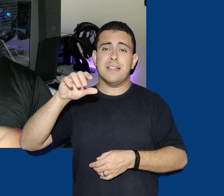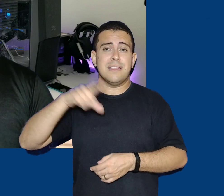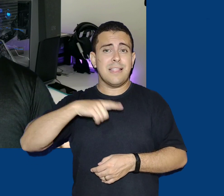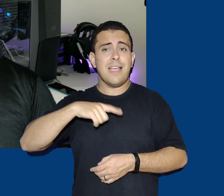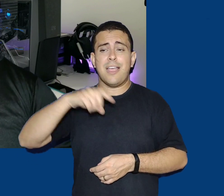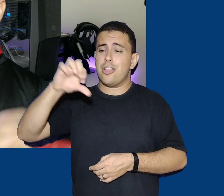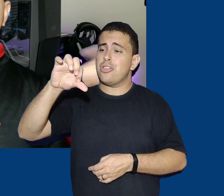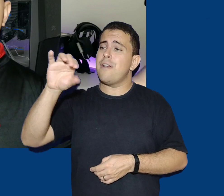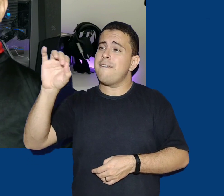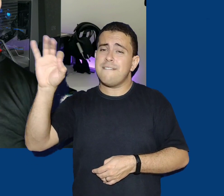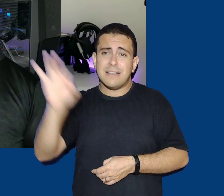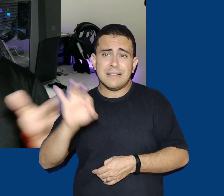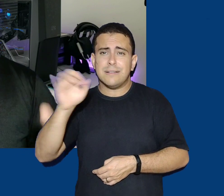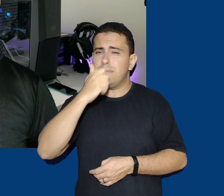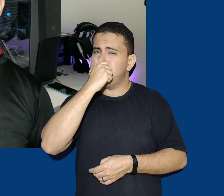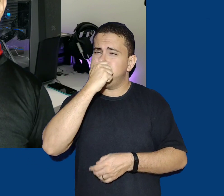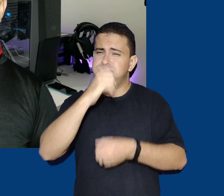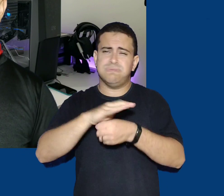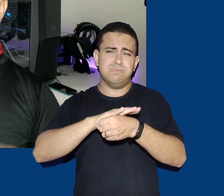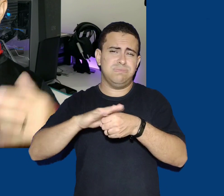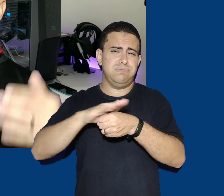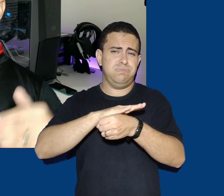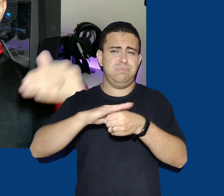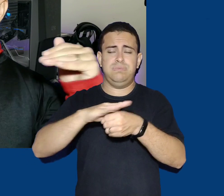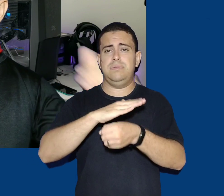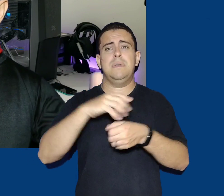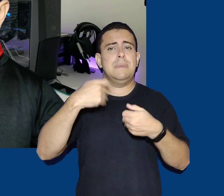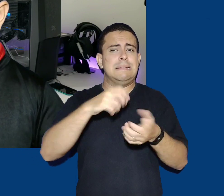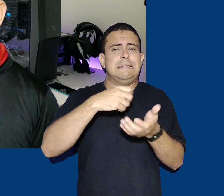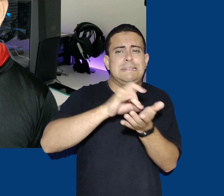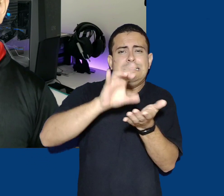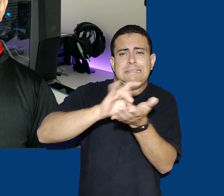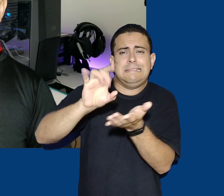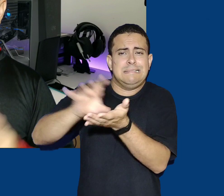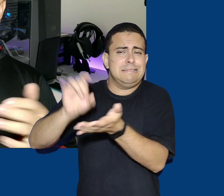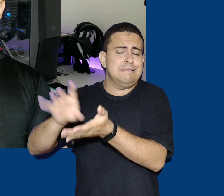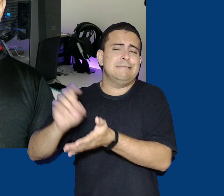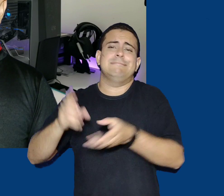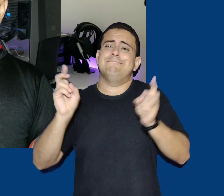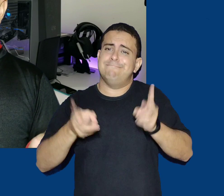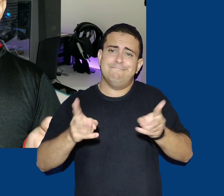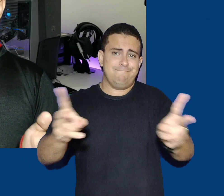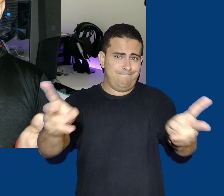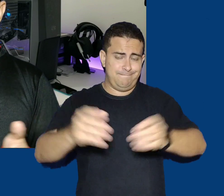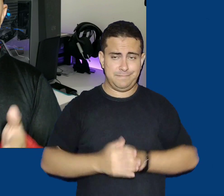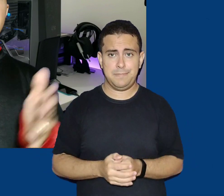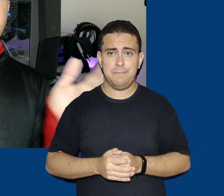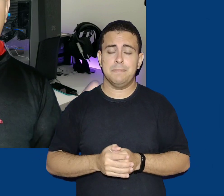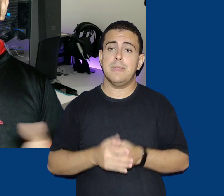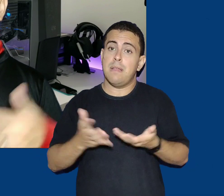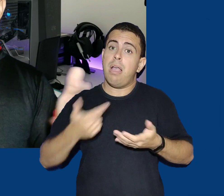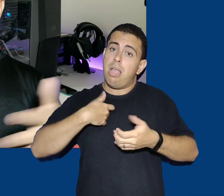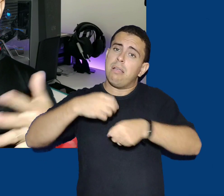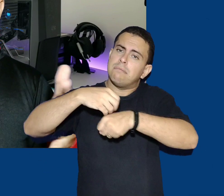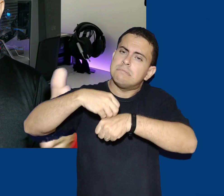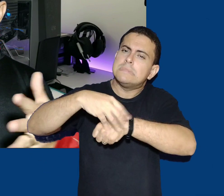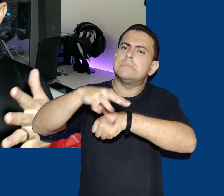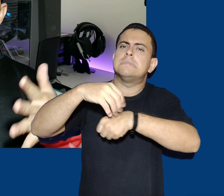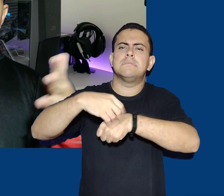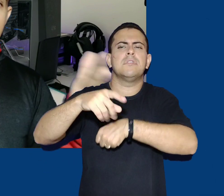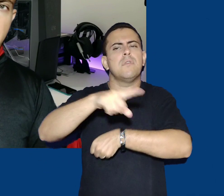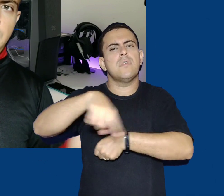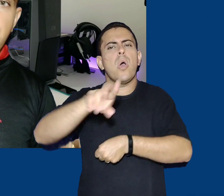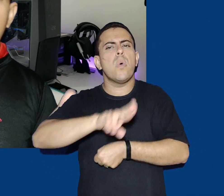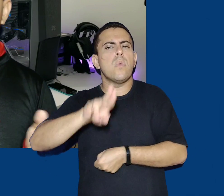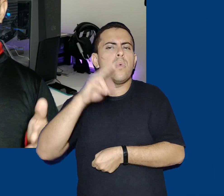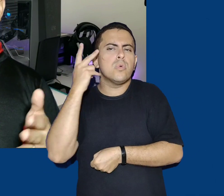cheio. E eu tenho sempre tá deletando alguma coisa que é acolá, mas sempre está cheio. Então, o que eu recomendo para